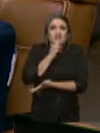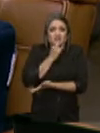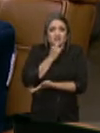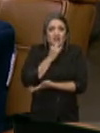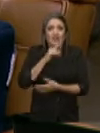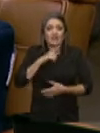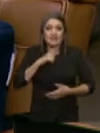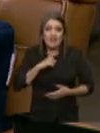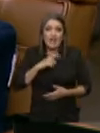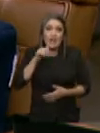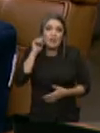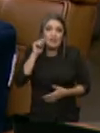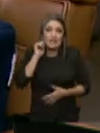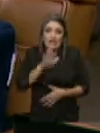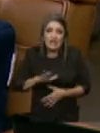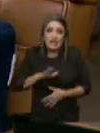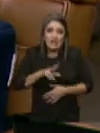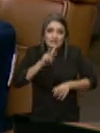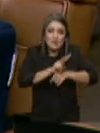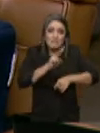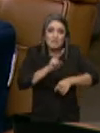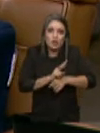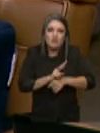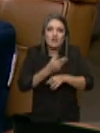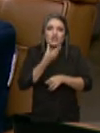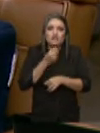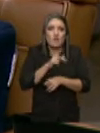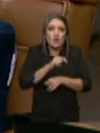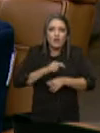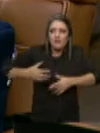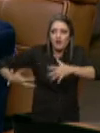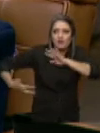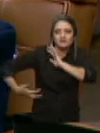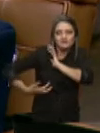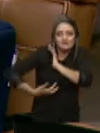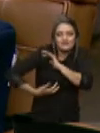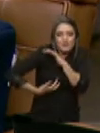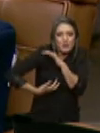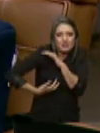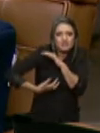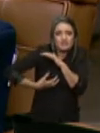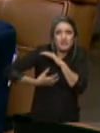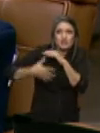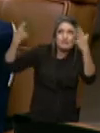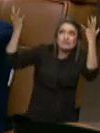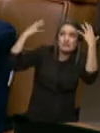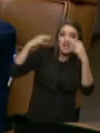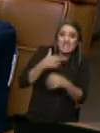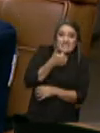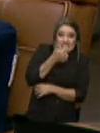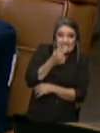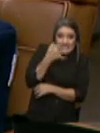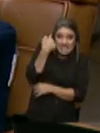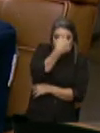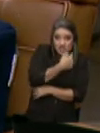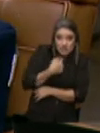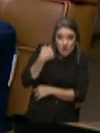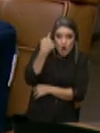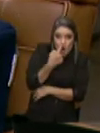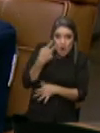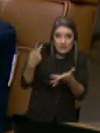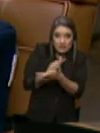protegendo um irmãozinho com seus braços, depois de ficar soterrada 17 horas sob os